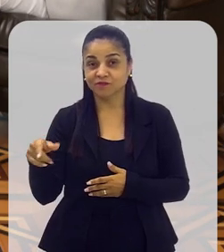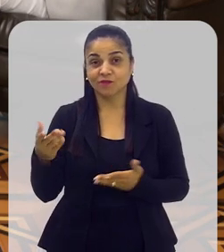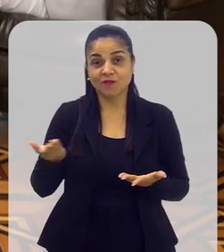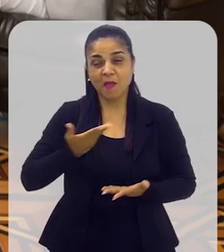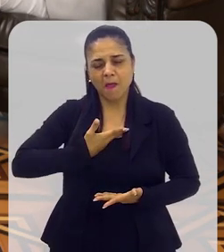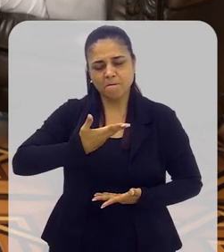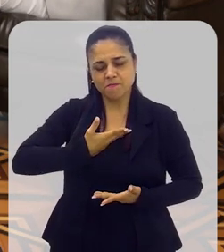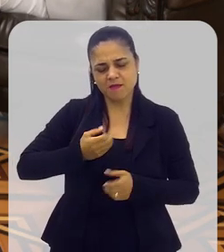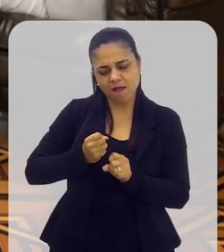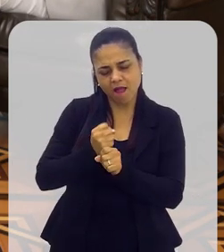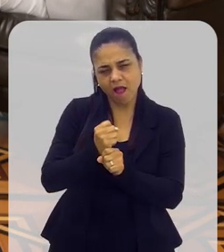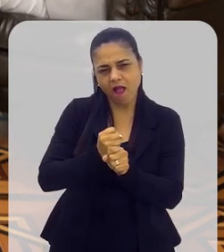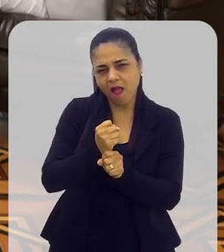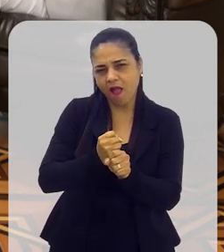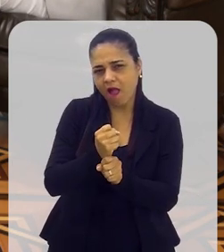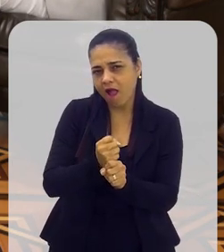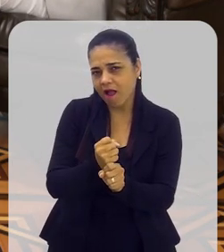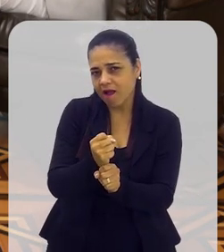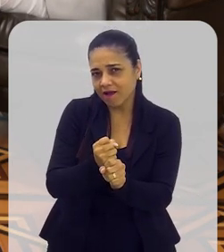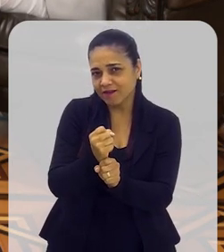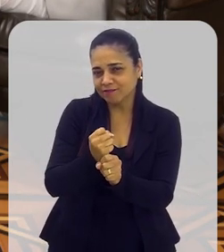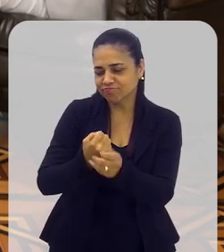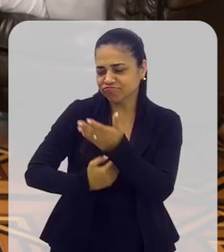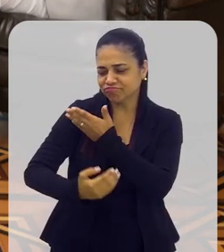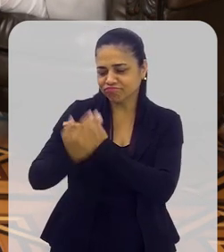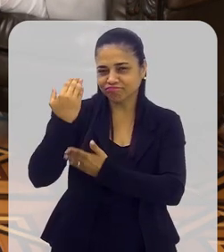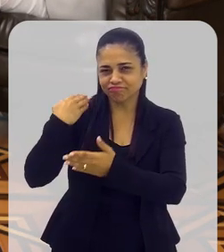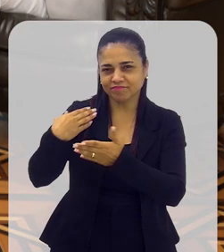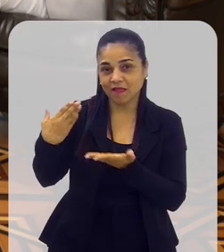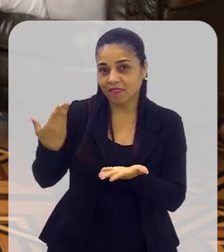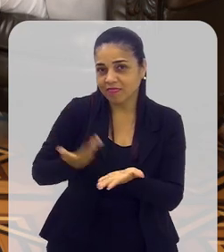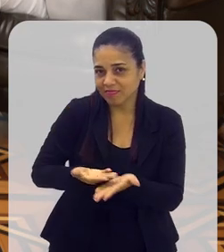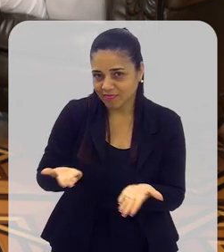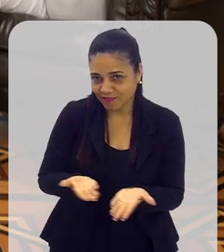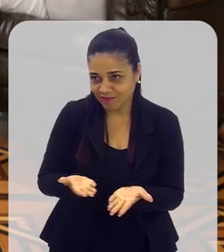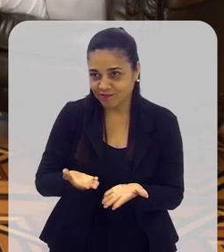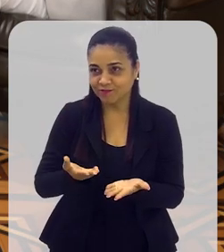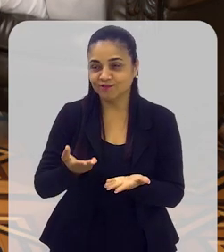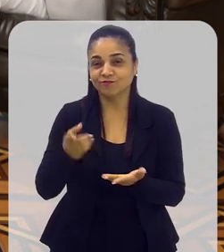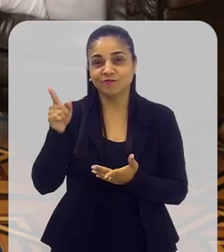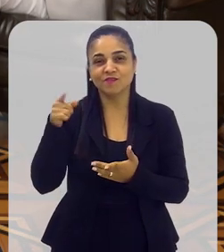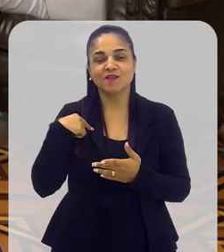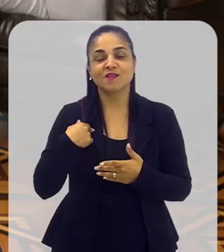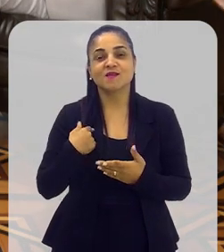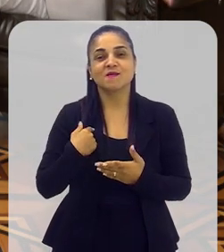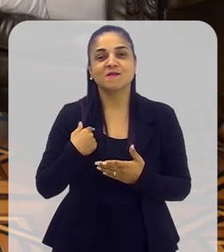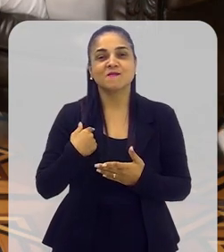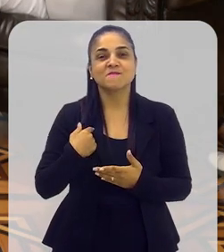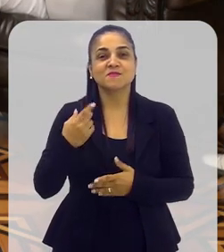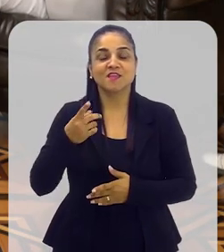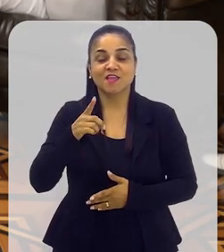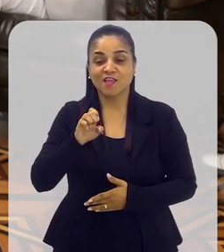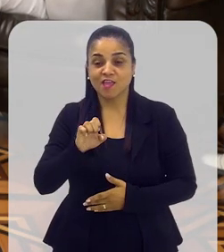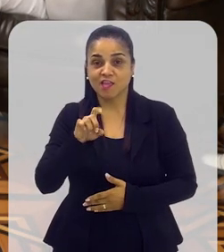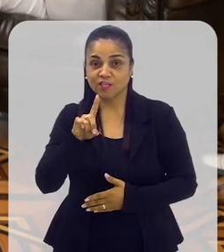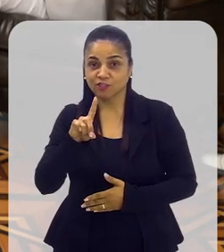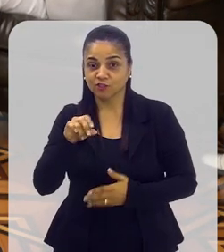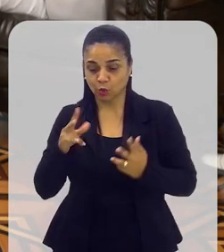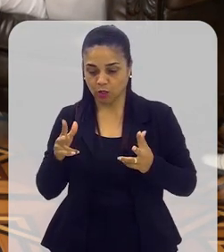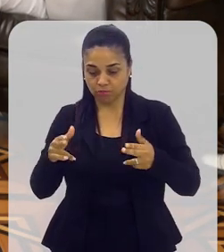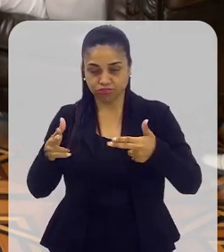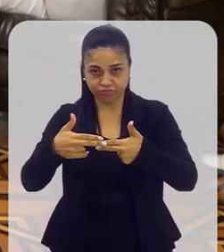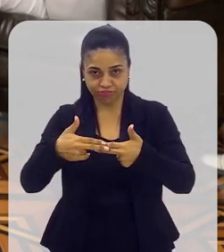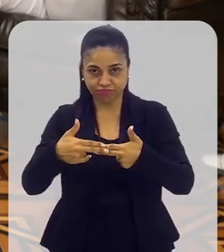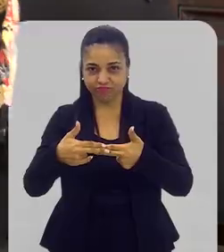Isso. Paulinha é uma amiga de muitos anos. Isso, exatamente. Vem cá. Ela também é editora.